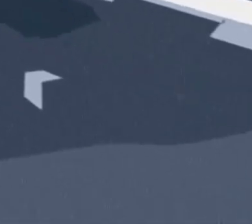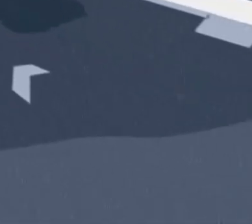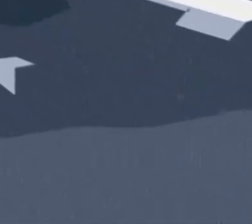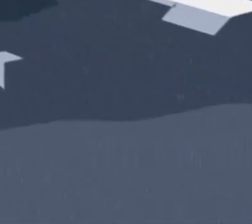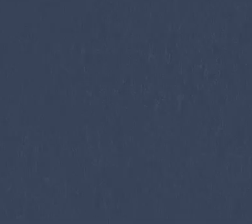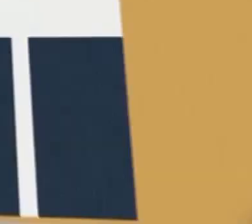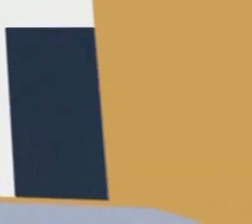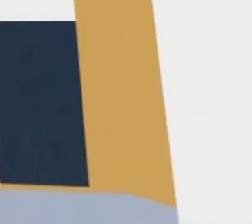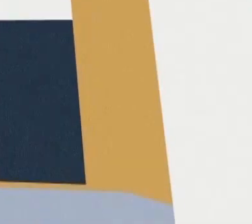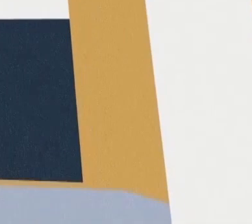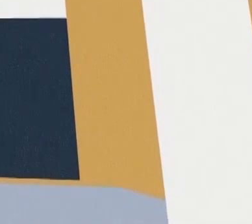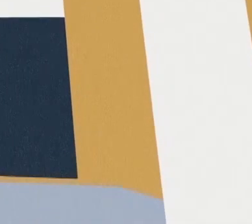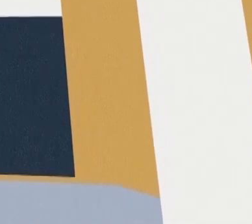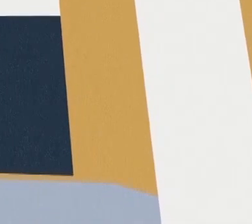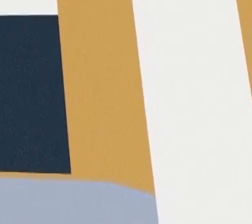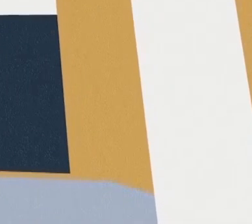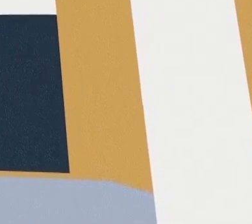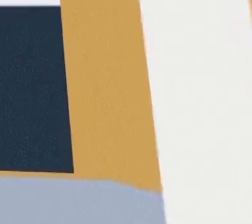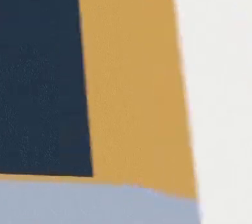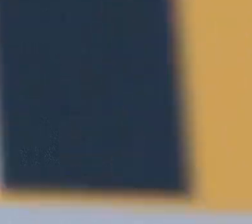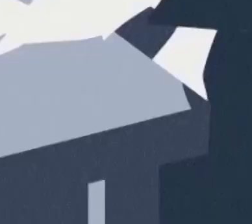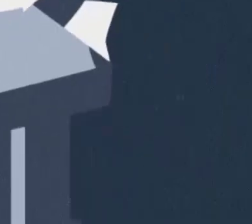E aí